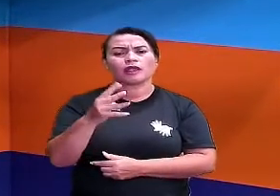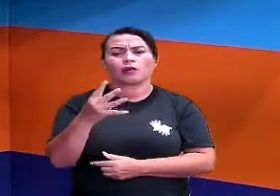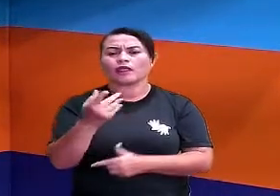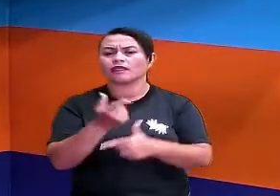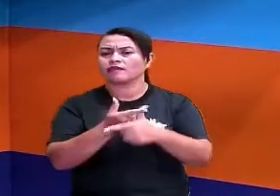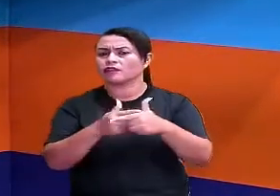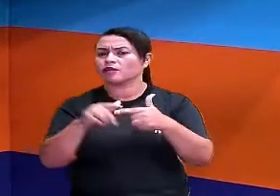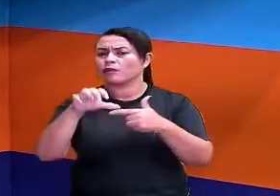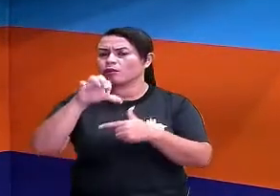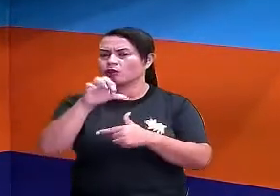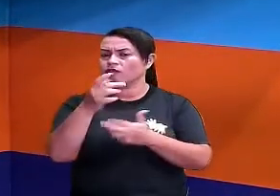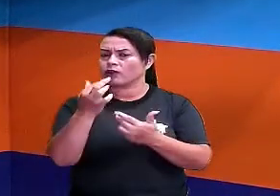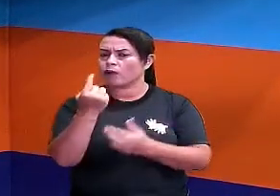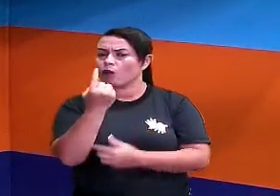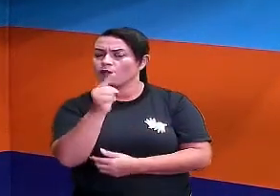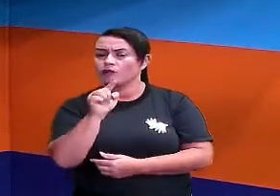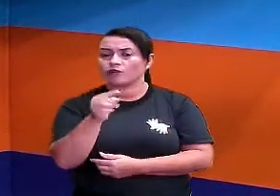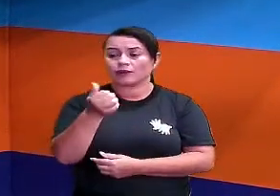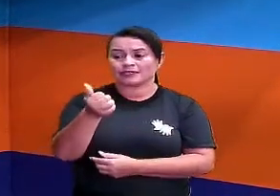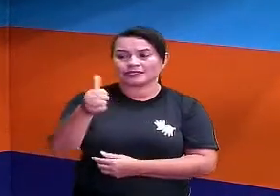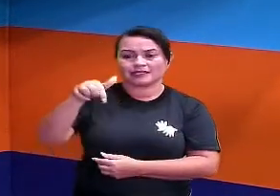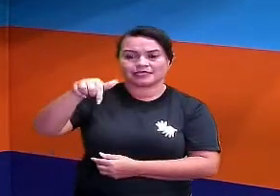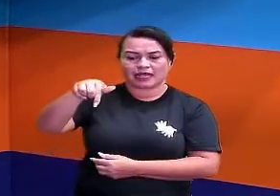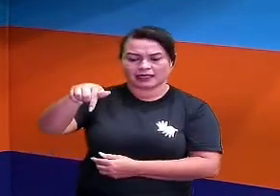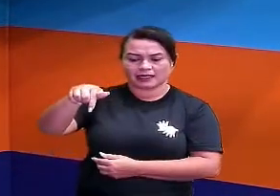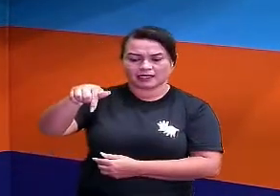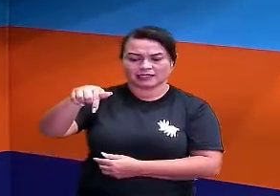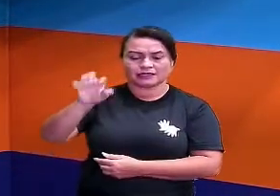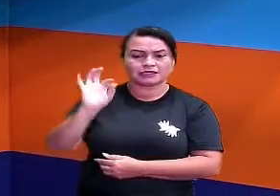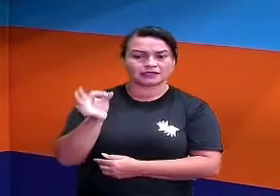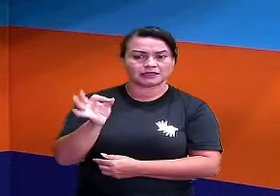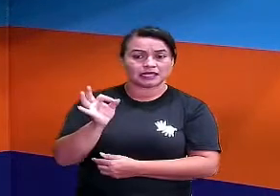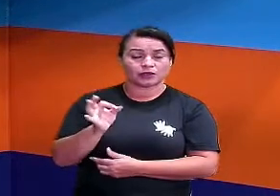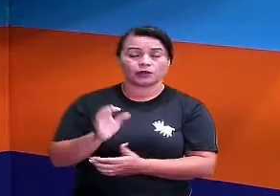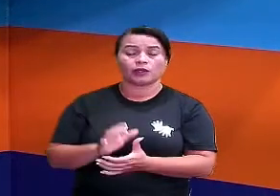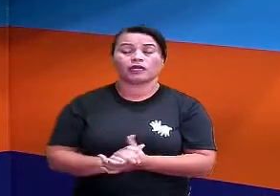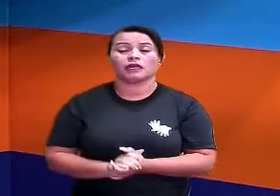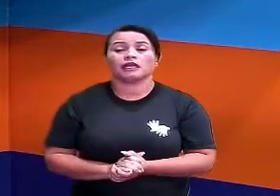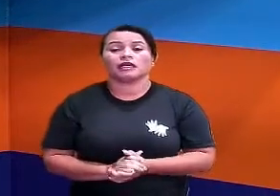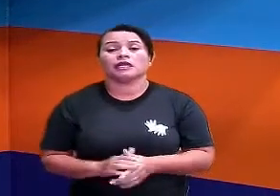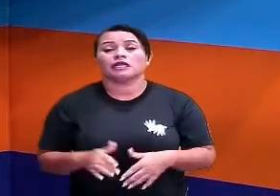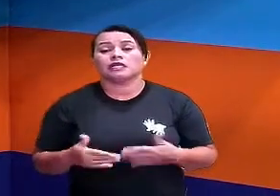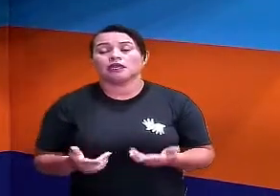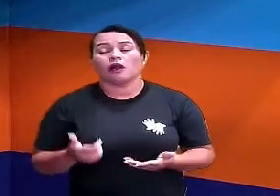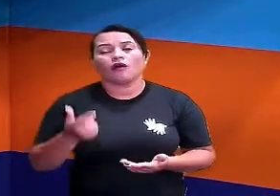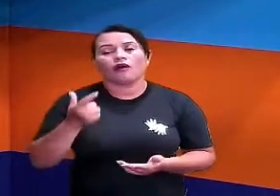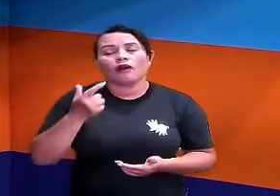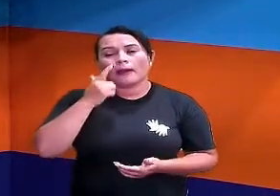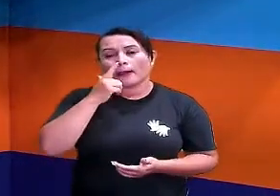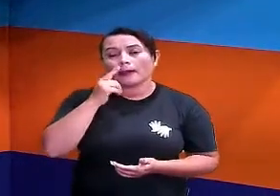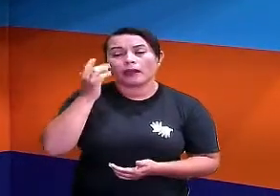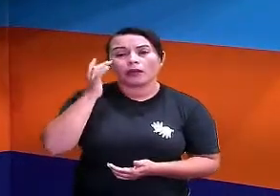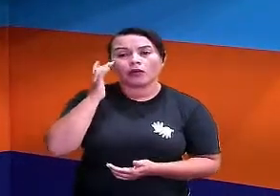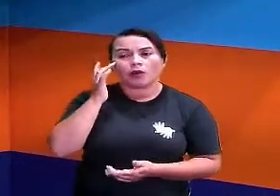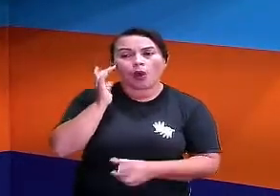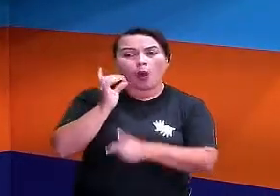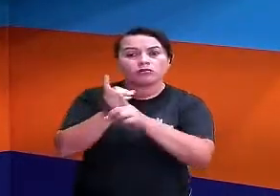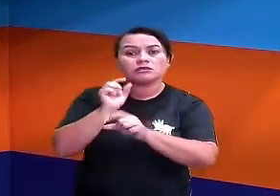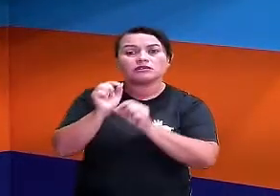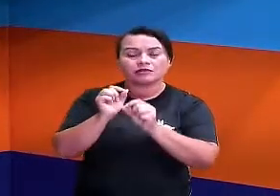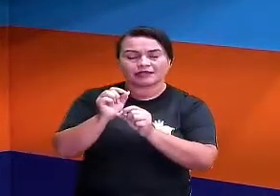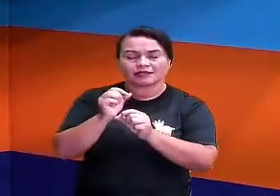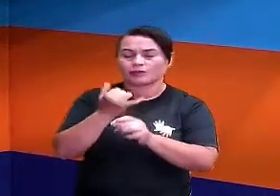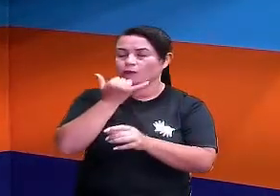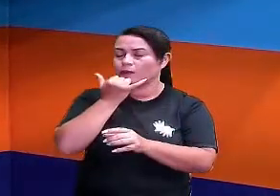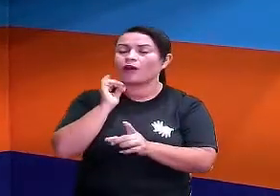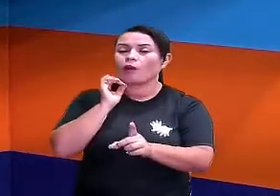9 é igual a 1,17. Tá? Então, aqui eu acho que a média 1,17.